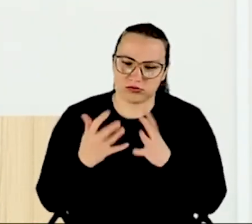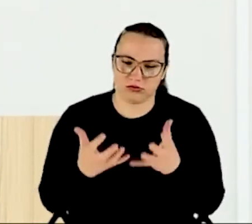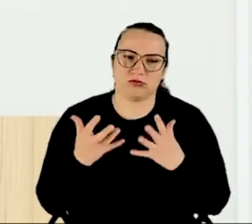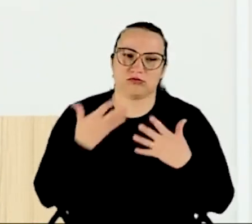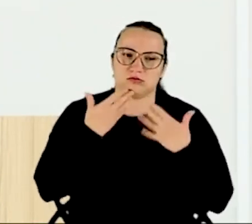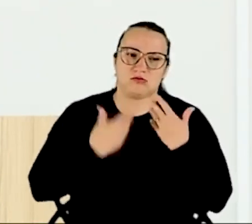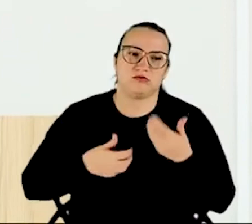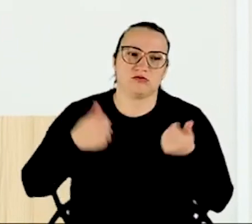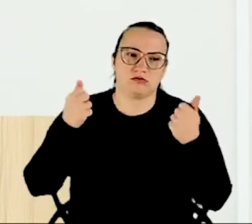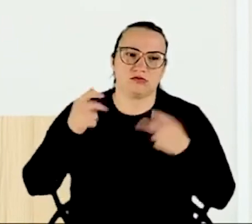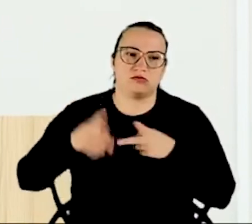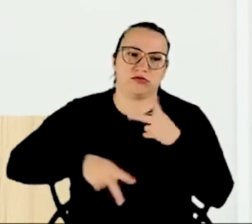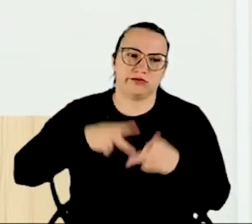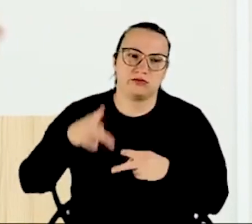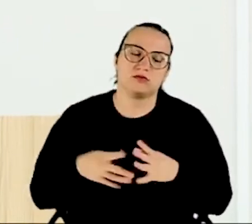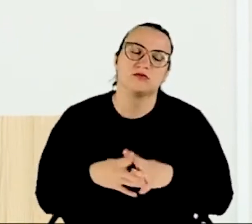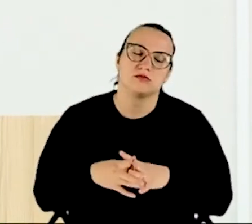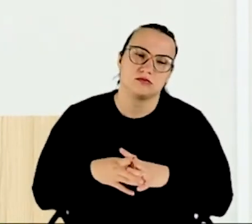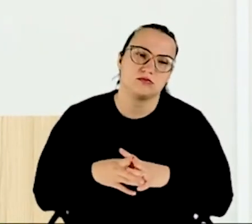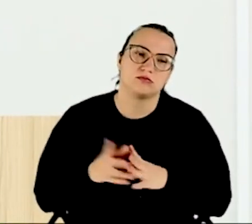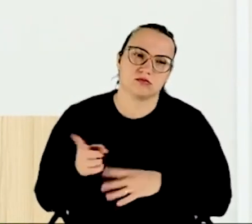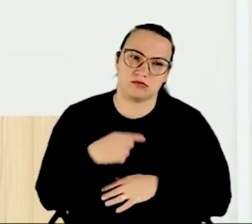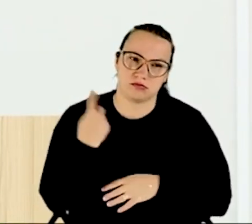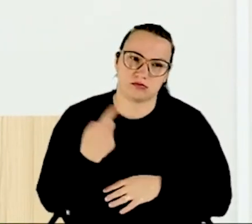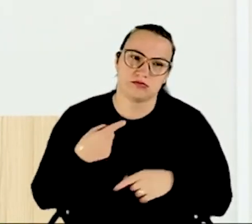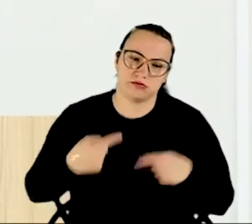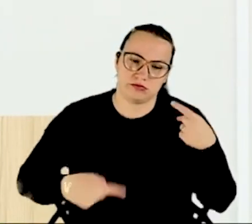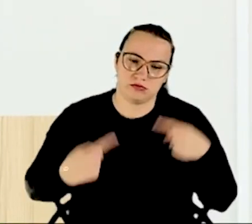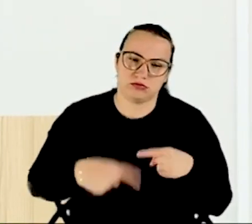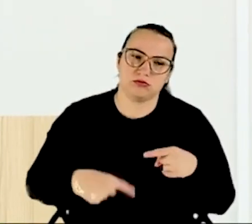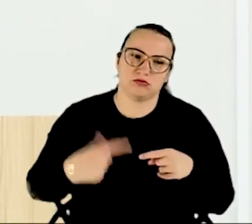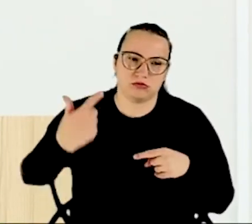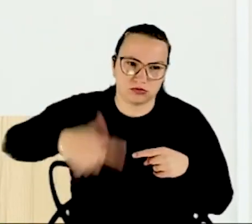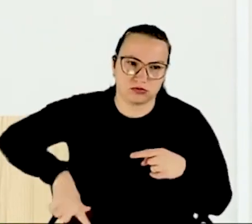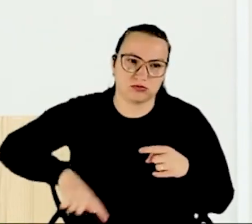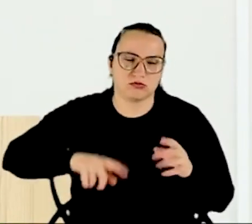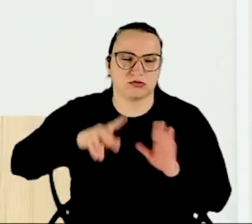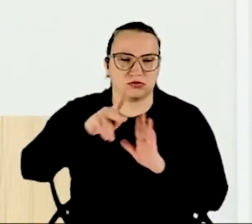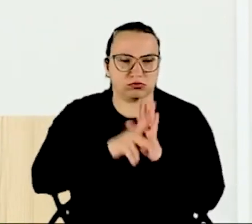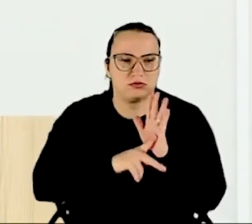melhor para a sua comunidade, a sua população. Então nós podemos debater, senhor presidente, mais sobre esse projeto.